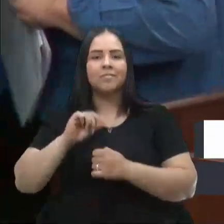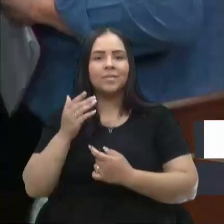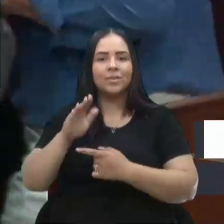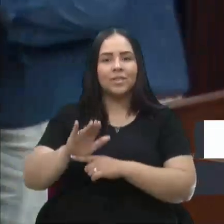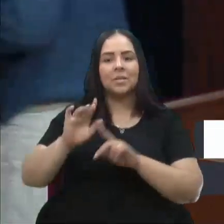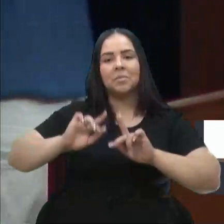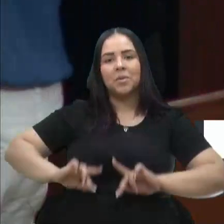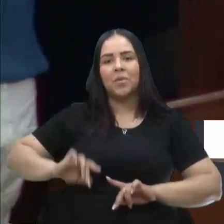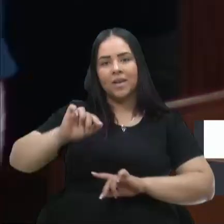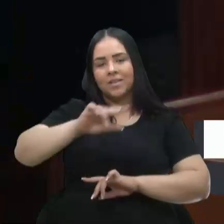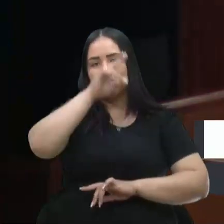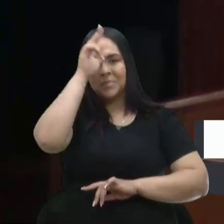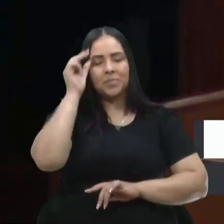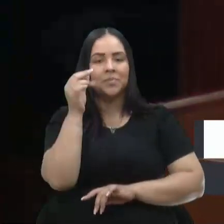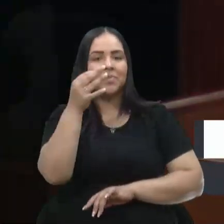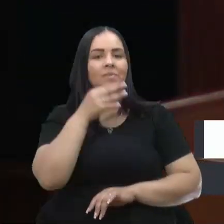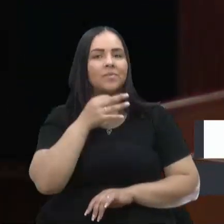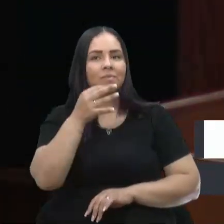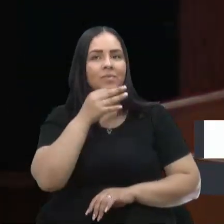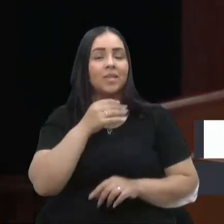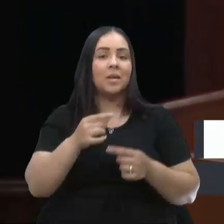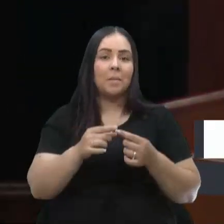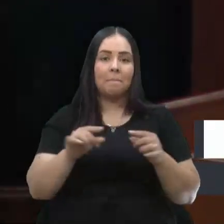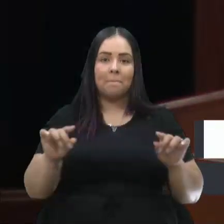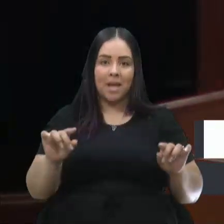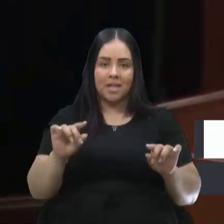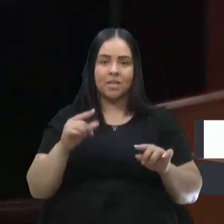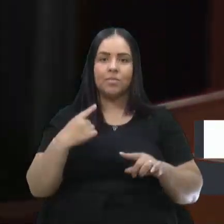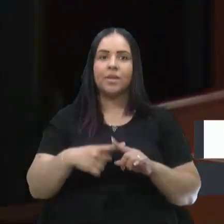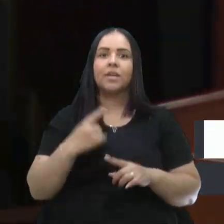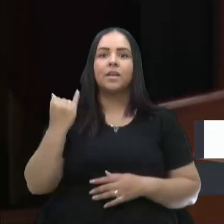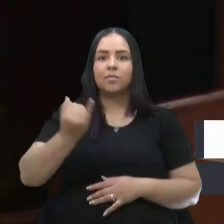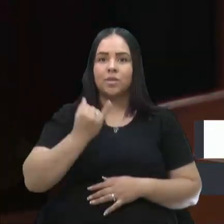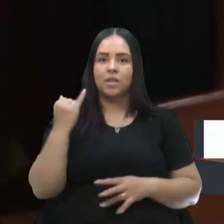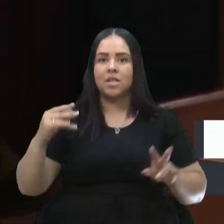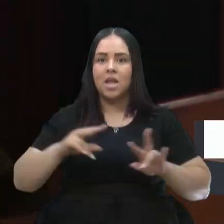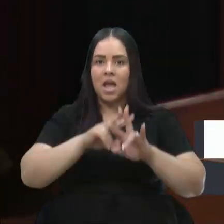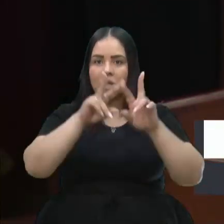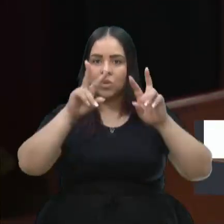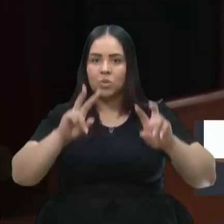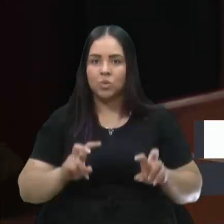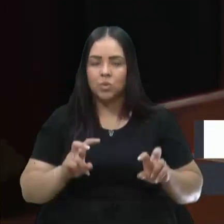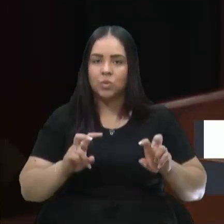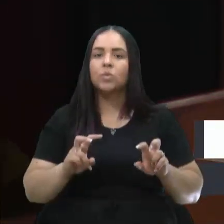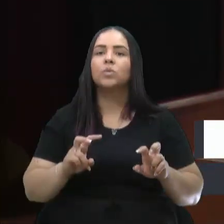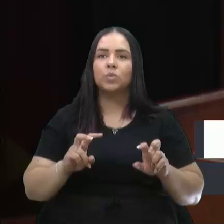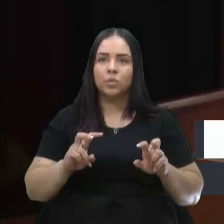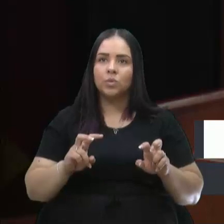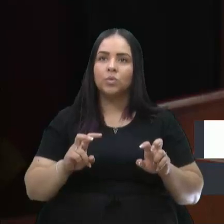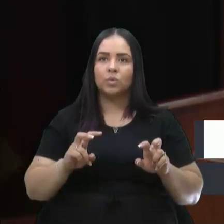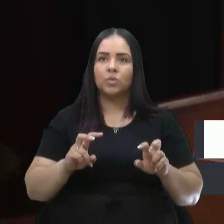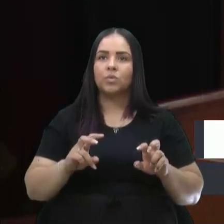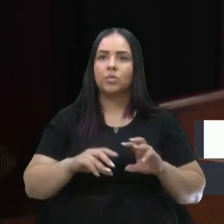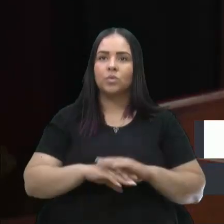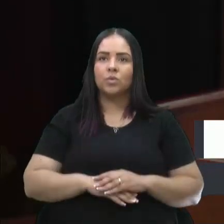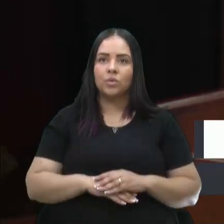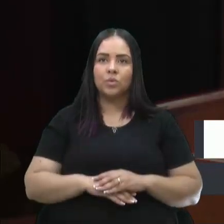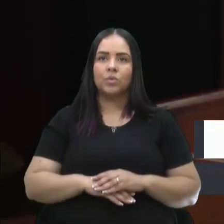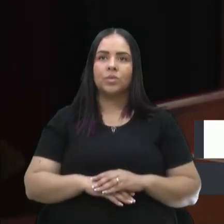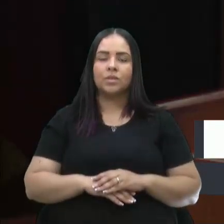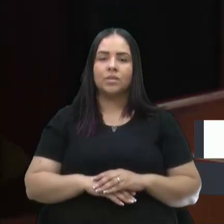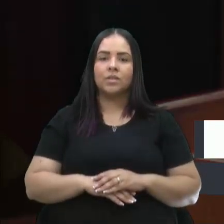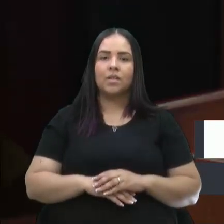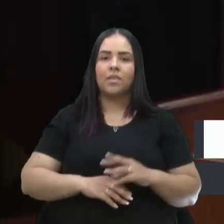aqui do município de Caxias do Sul, mas dada a importância do tema da reforma